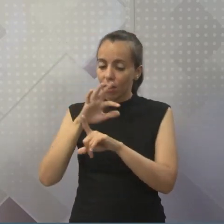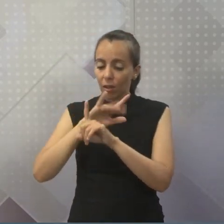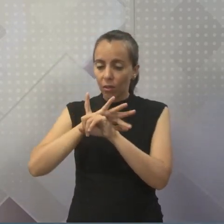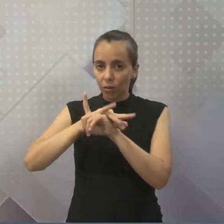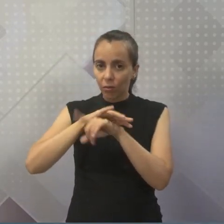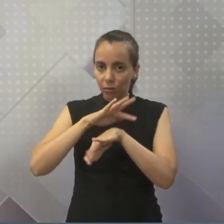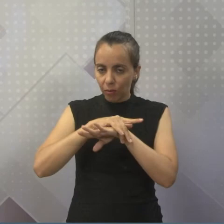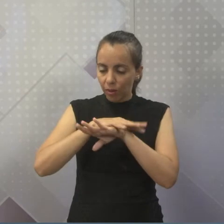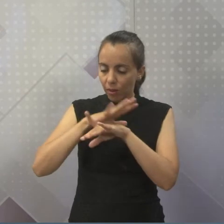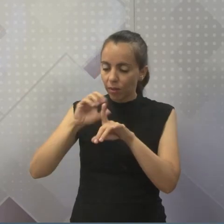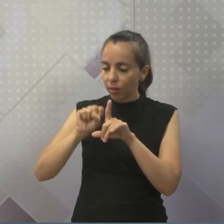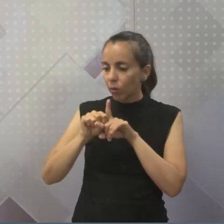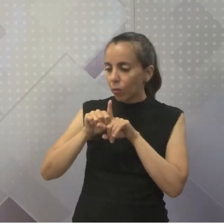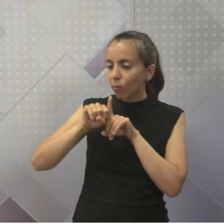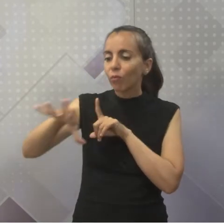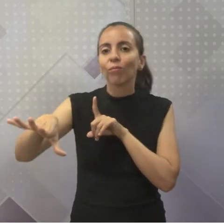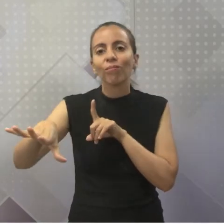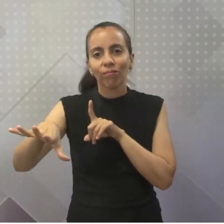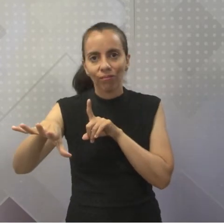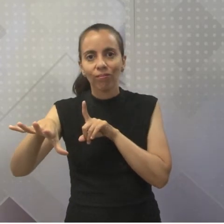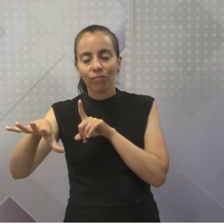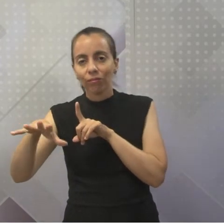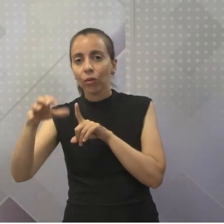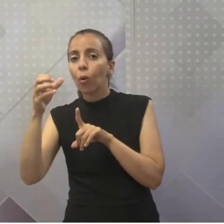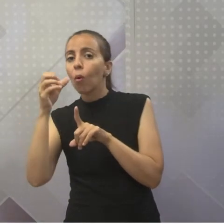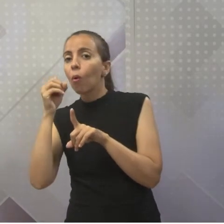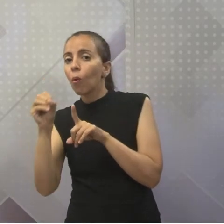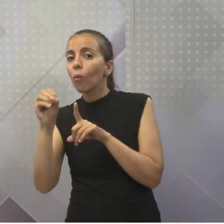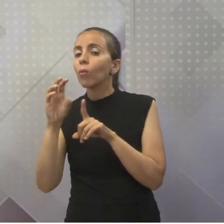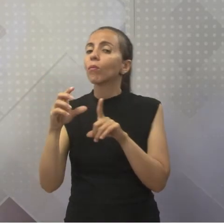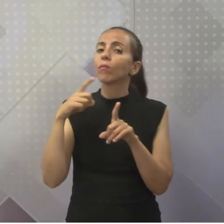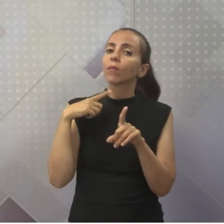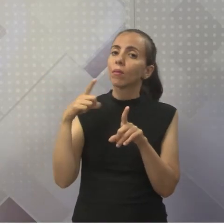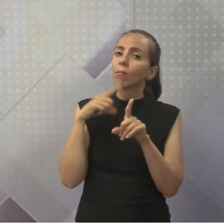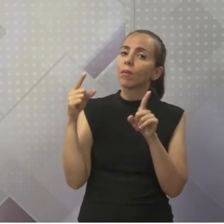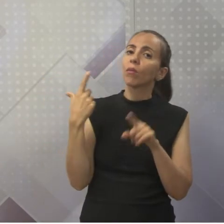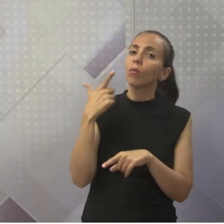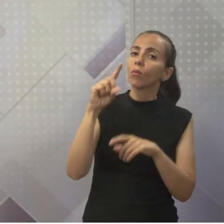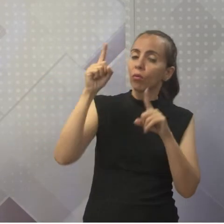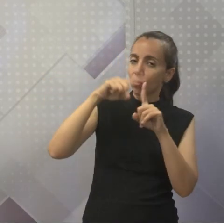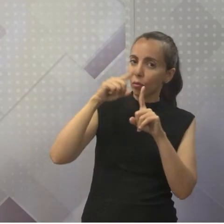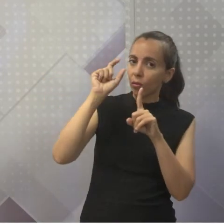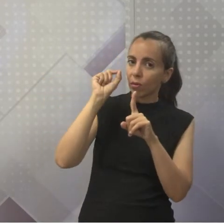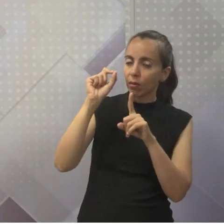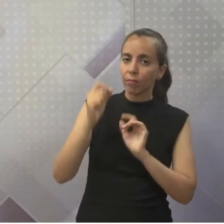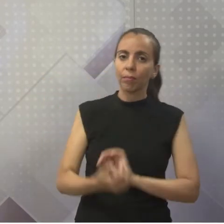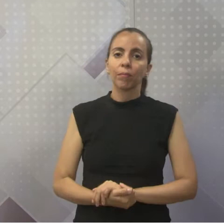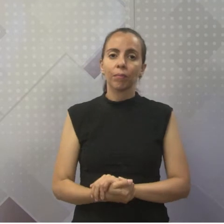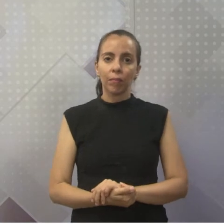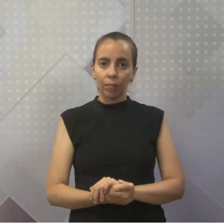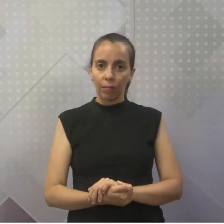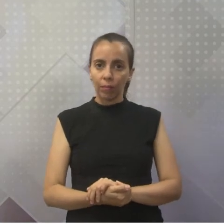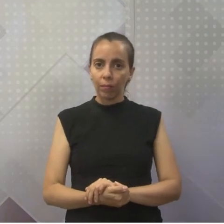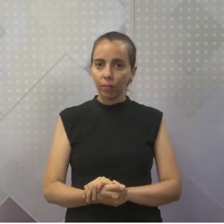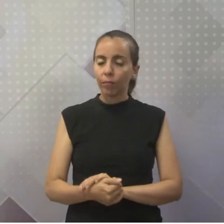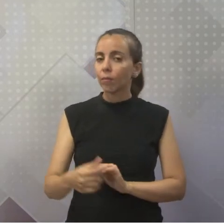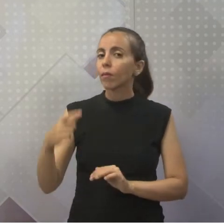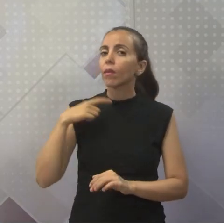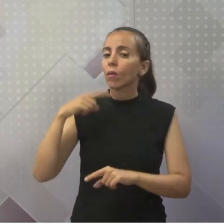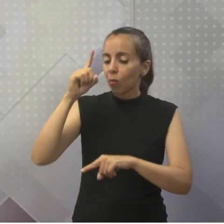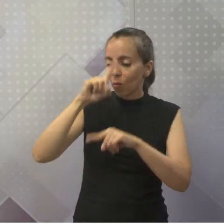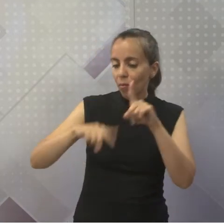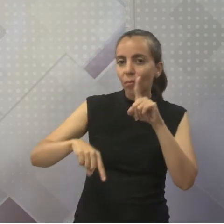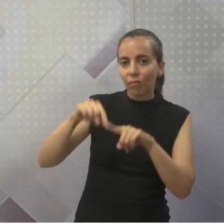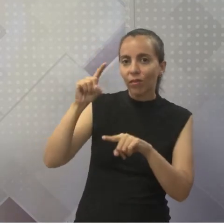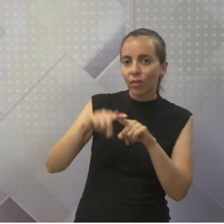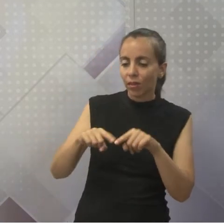de uma pessoa para outra diretamente. Ou contágio indireto, que é quando há contaminação de algum